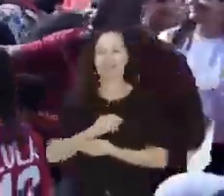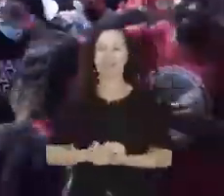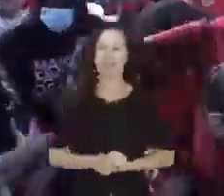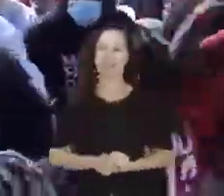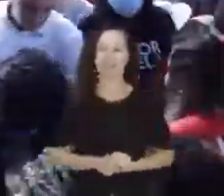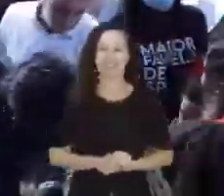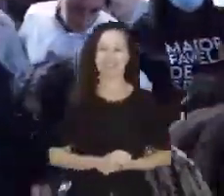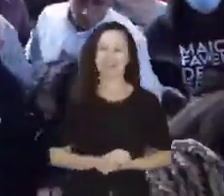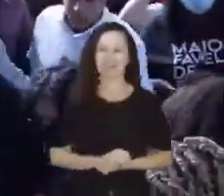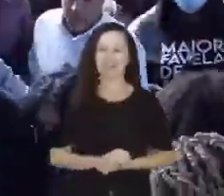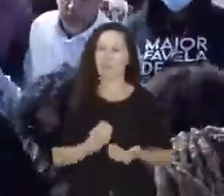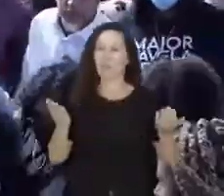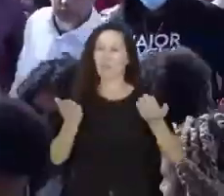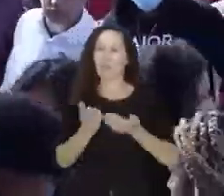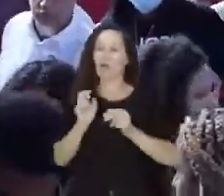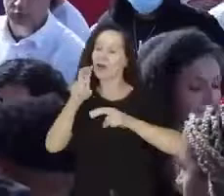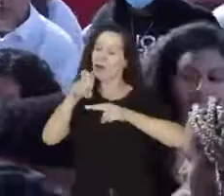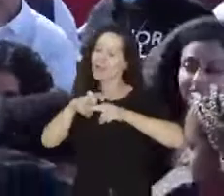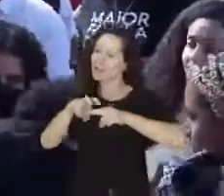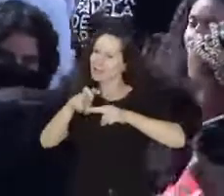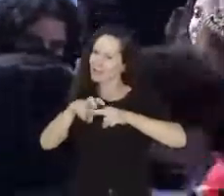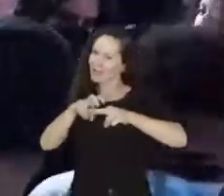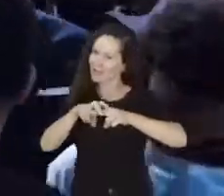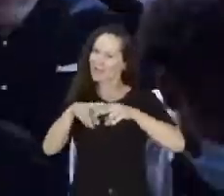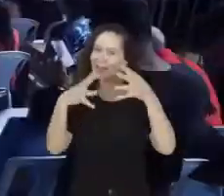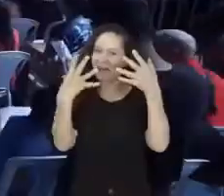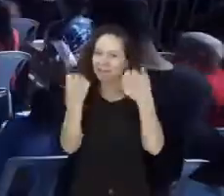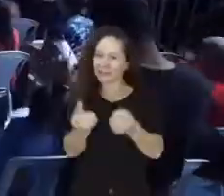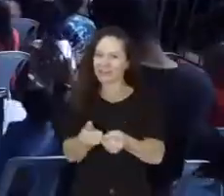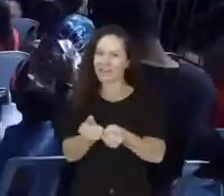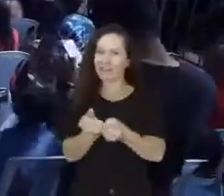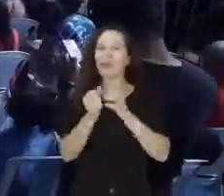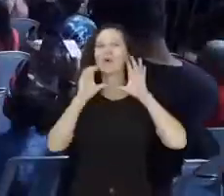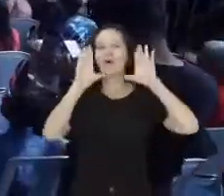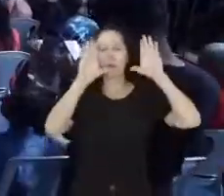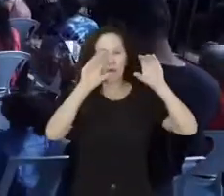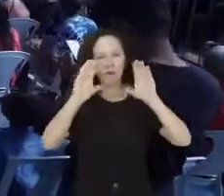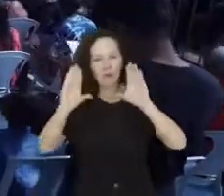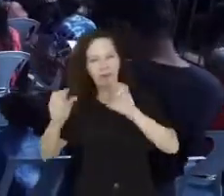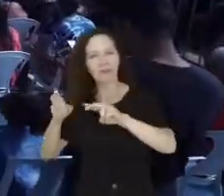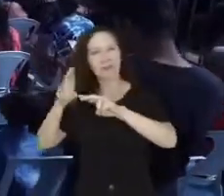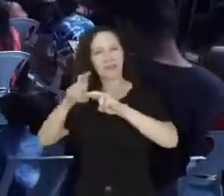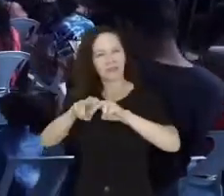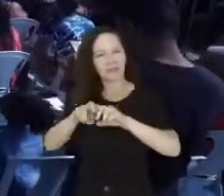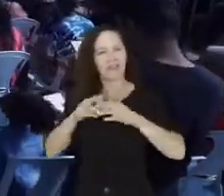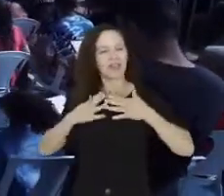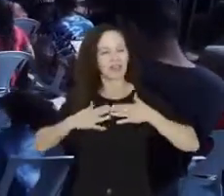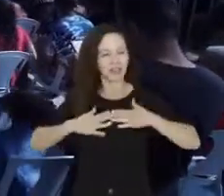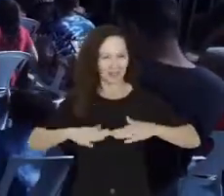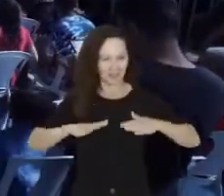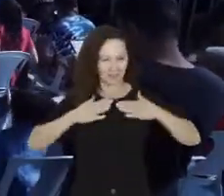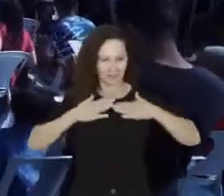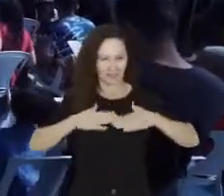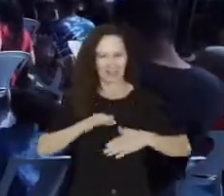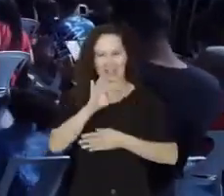Agora vamos sentar, vamos se acomodar, ficar tranquilo, certo?